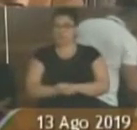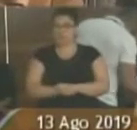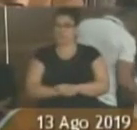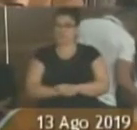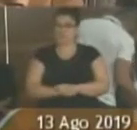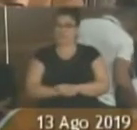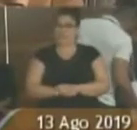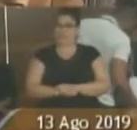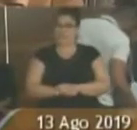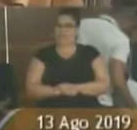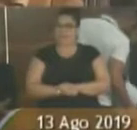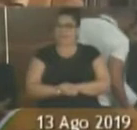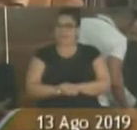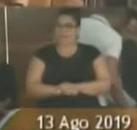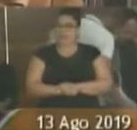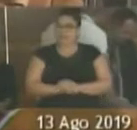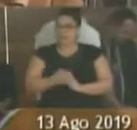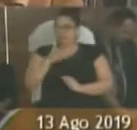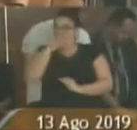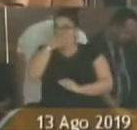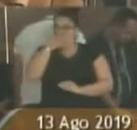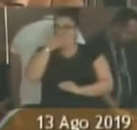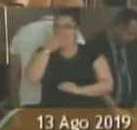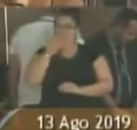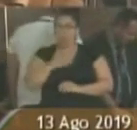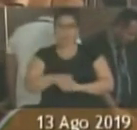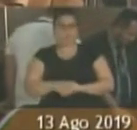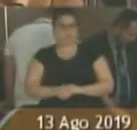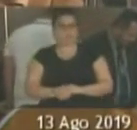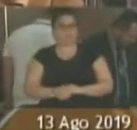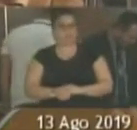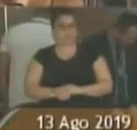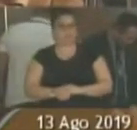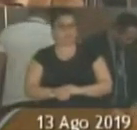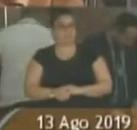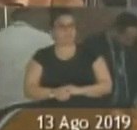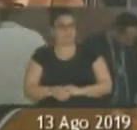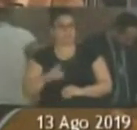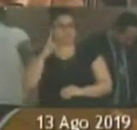Brincadeira. Camarada, ainda tem gente que defende essa turma.